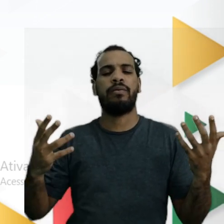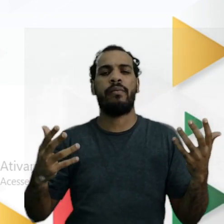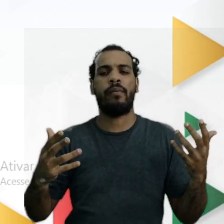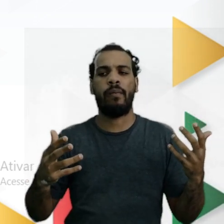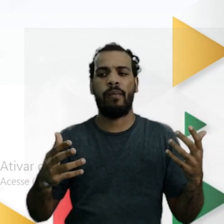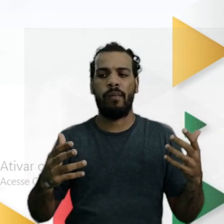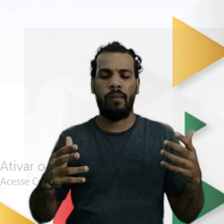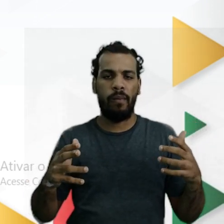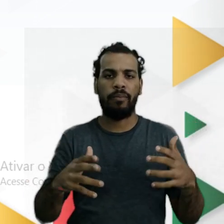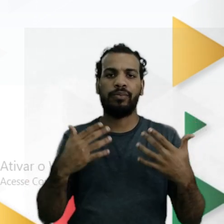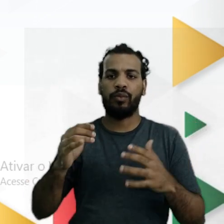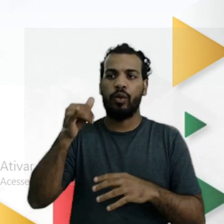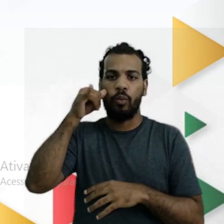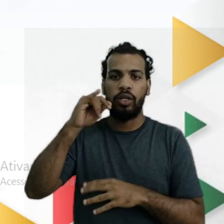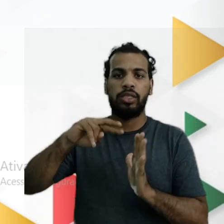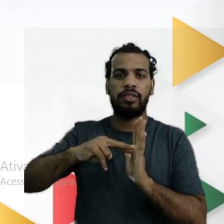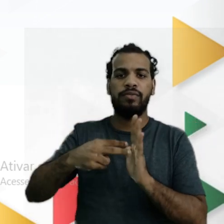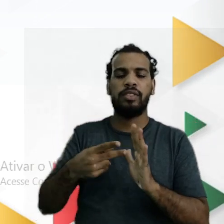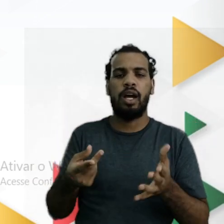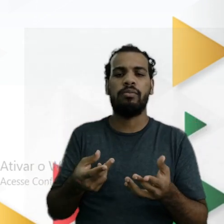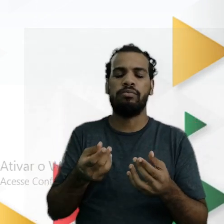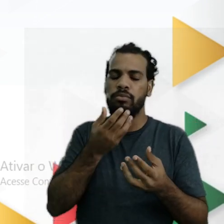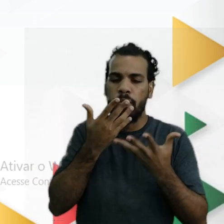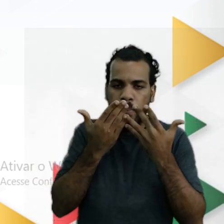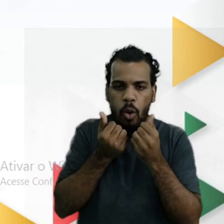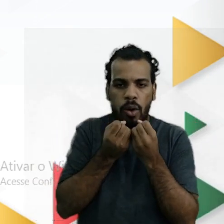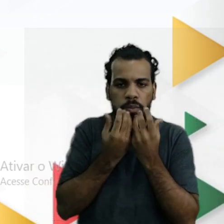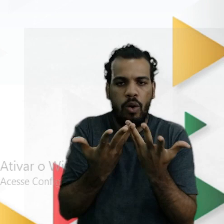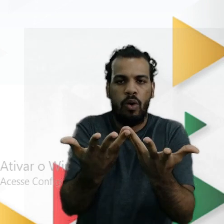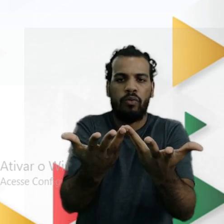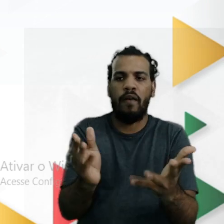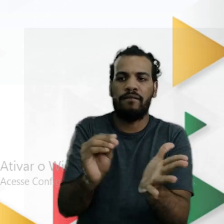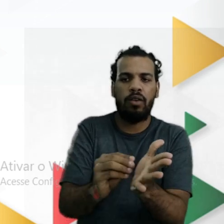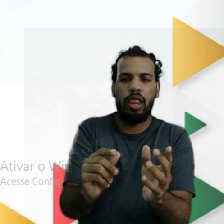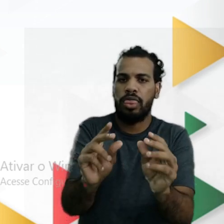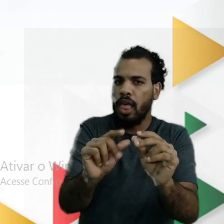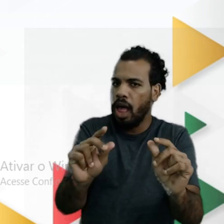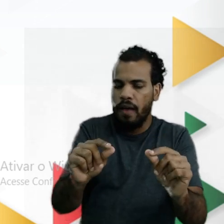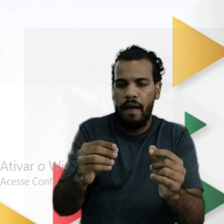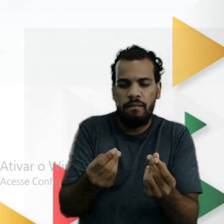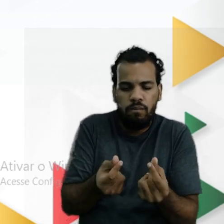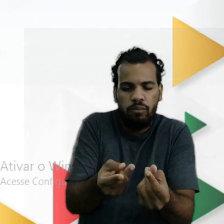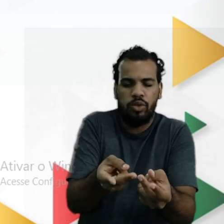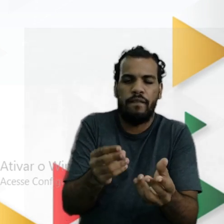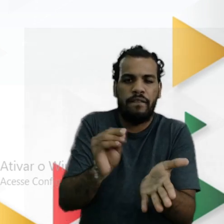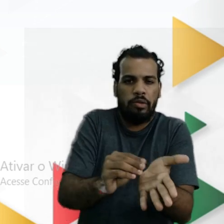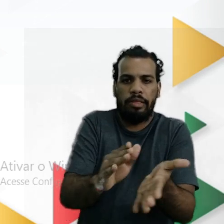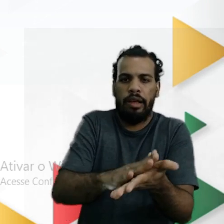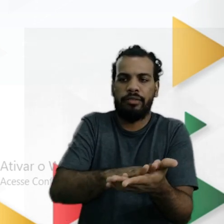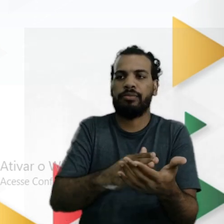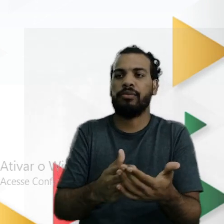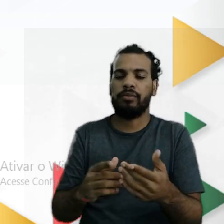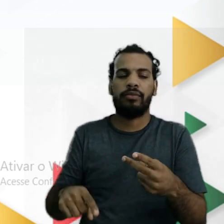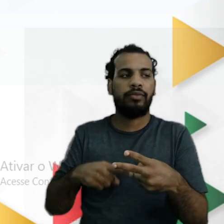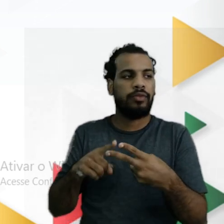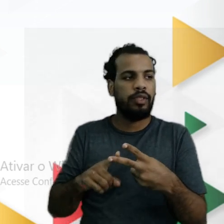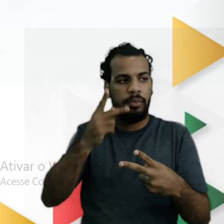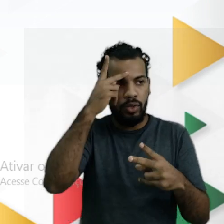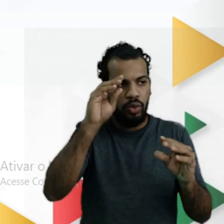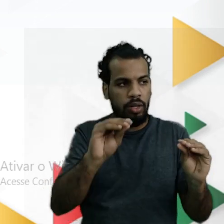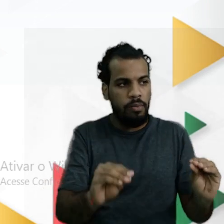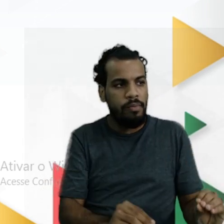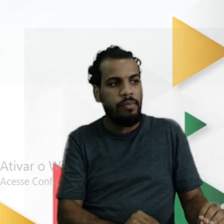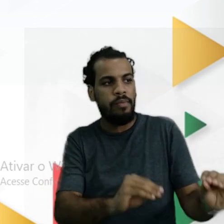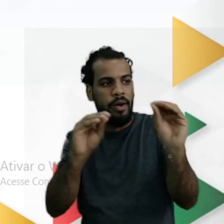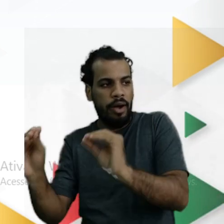de Dade. prosperidade, os retirantes, como eu mencionei anteriormente, a questão da luta, a da